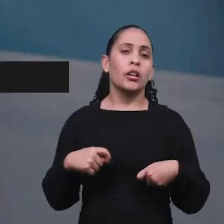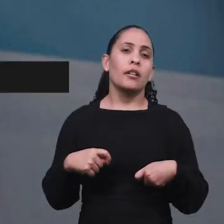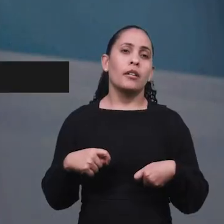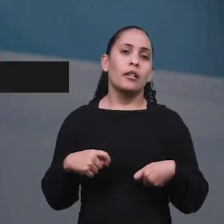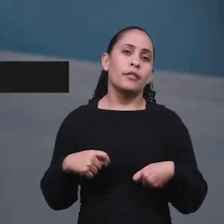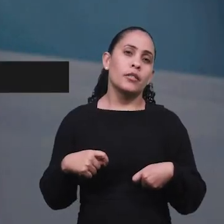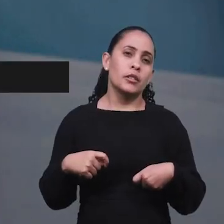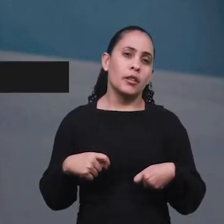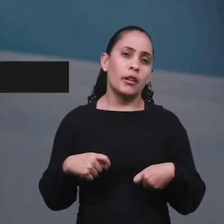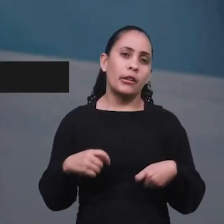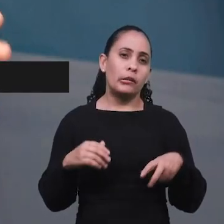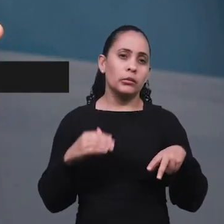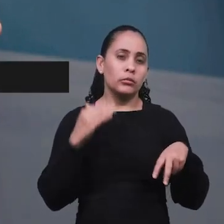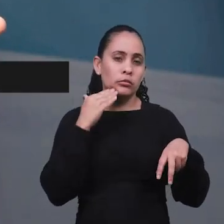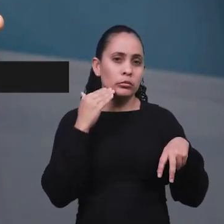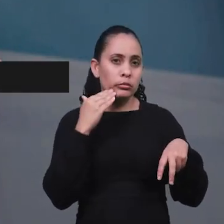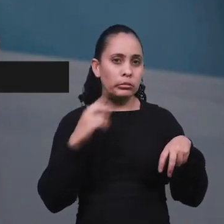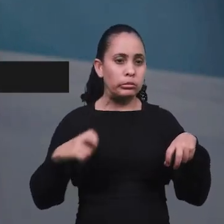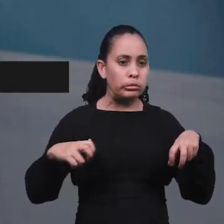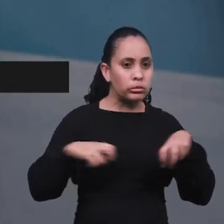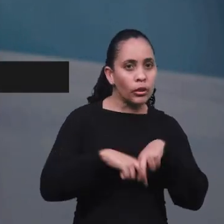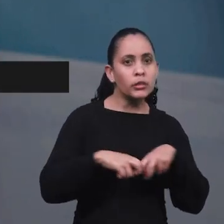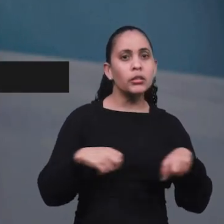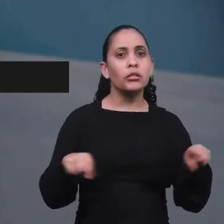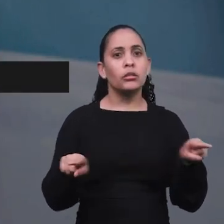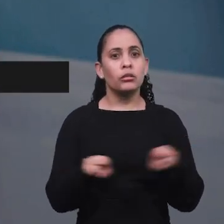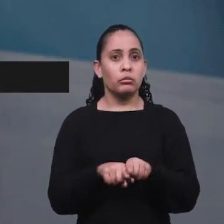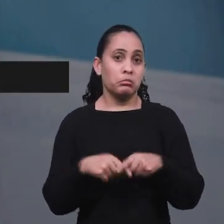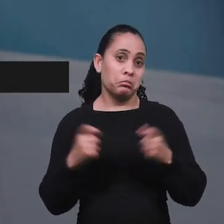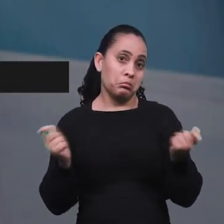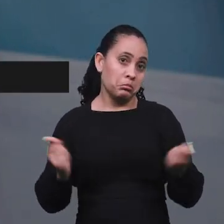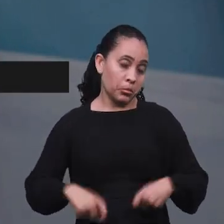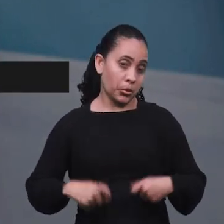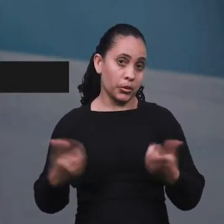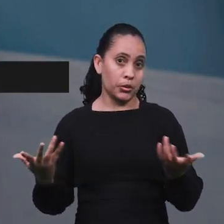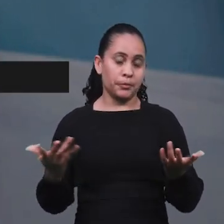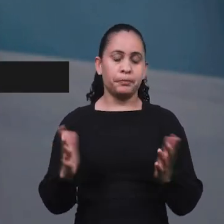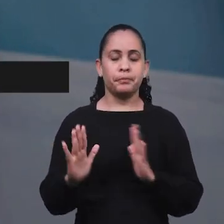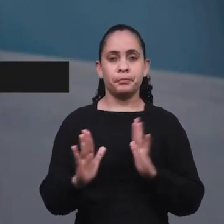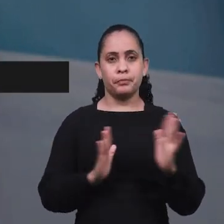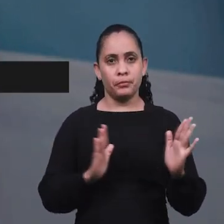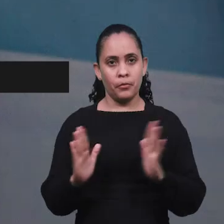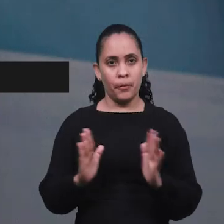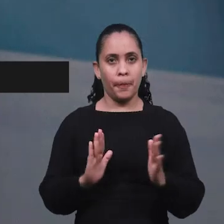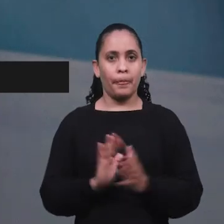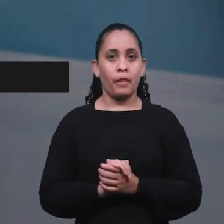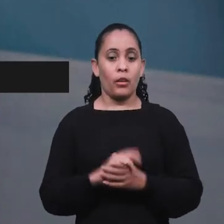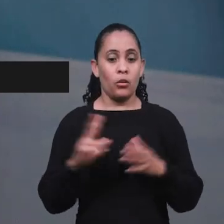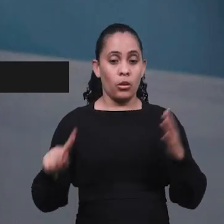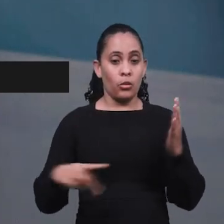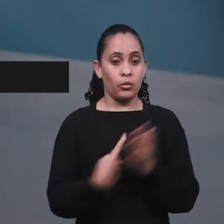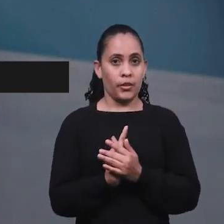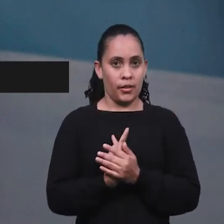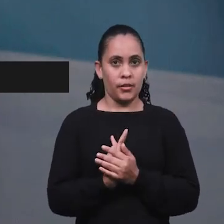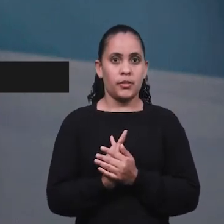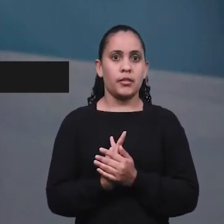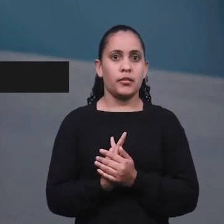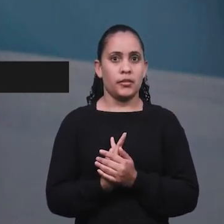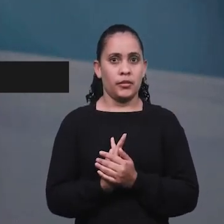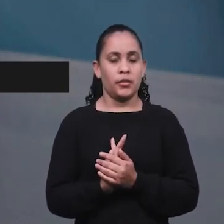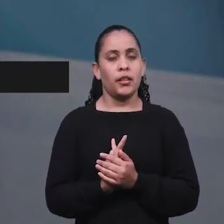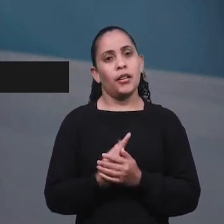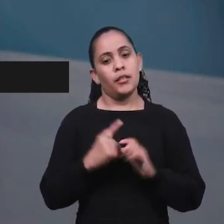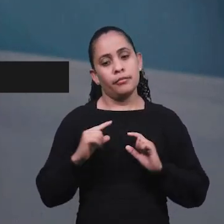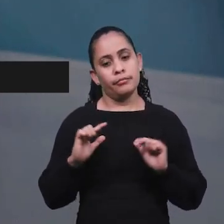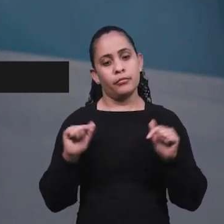as seguradoras, elas têm uma cobertura que, no momento de um sinistro, que é o sinistro, que acontece um fato, né,